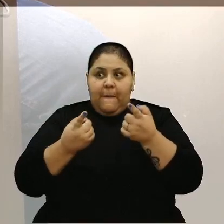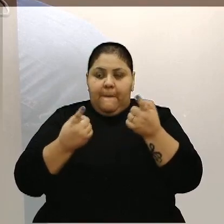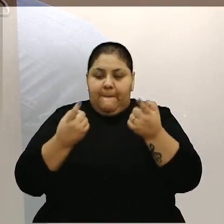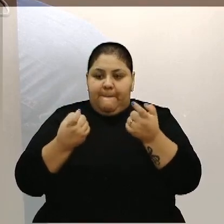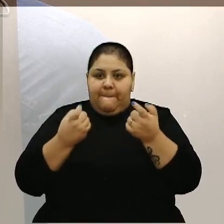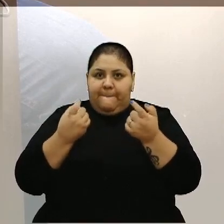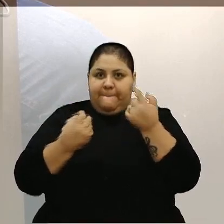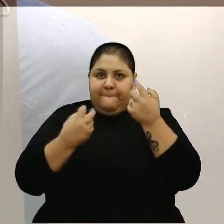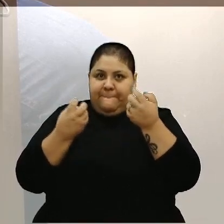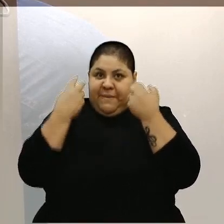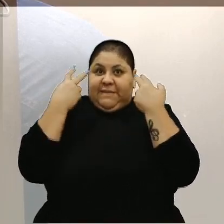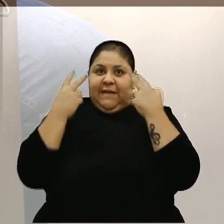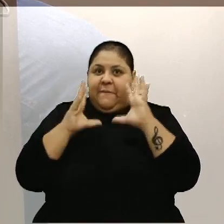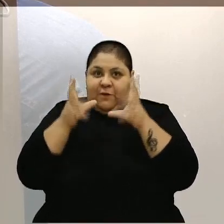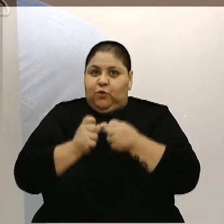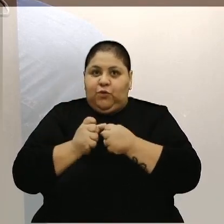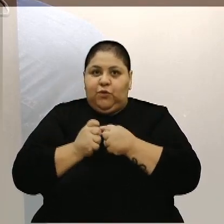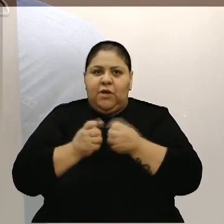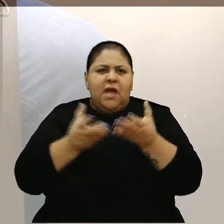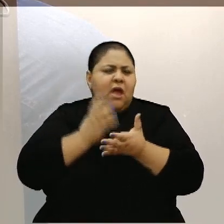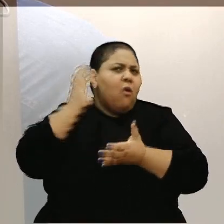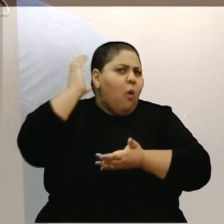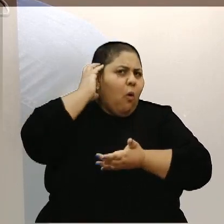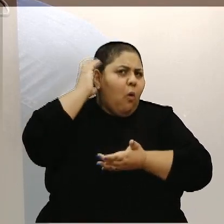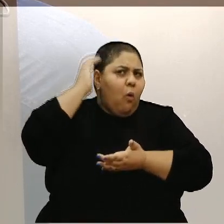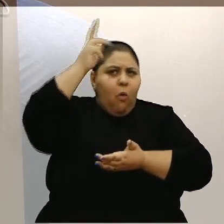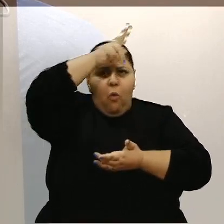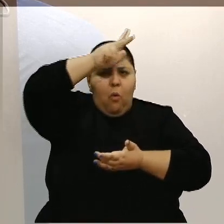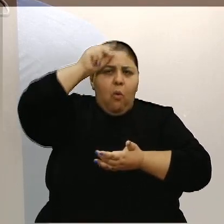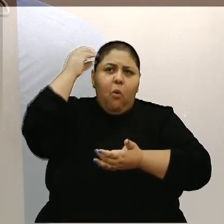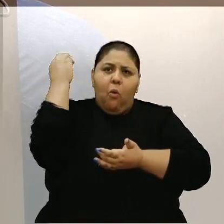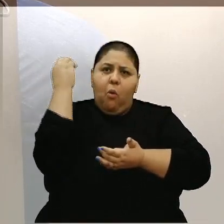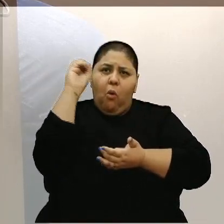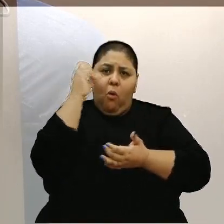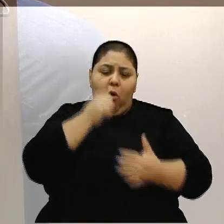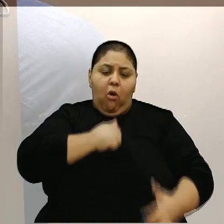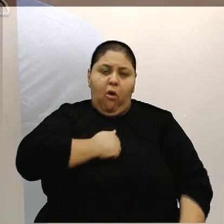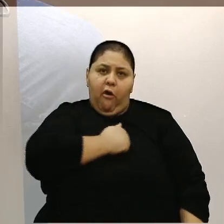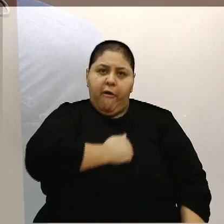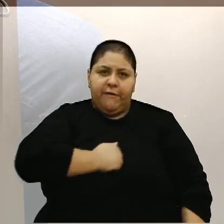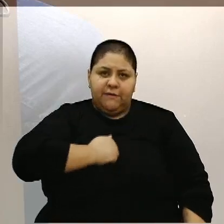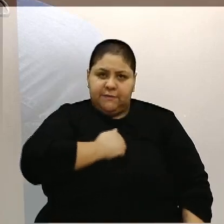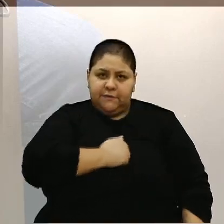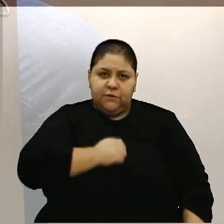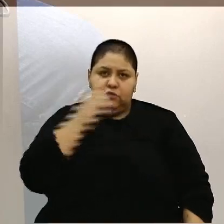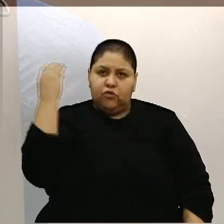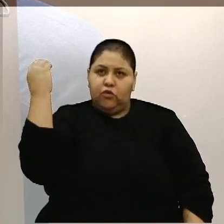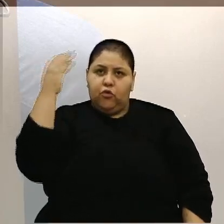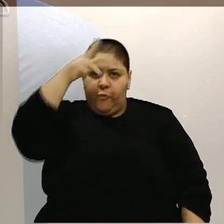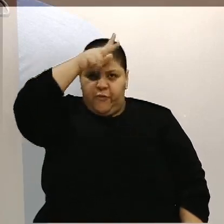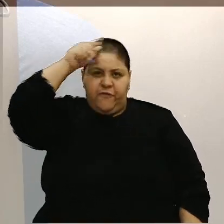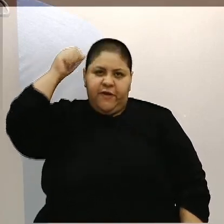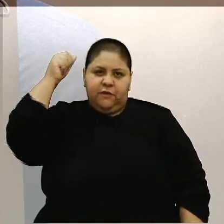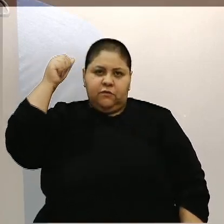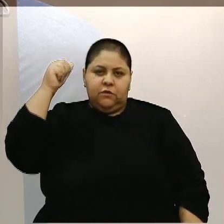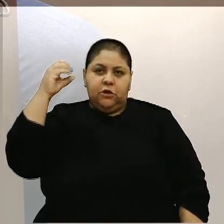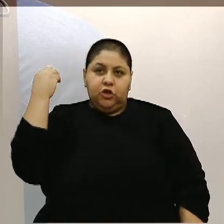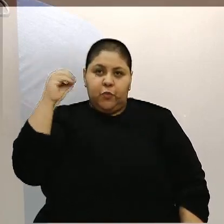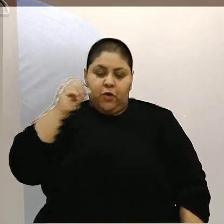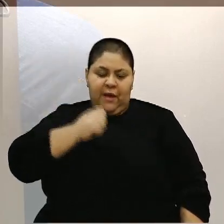há poucos dias a Gaúcha, o prefeito de Porto Alegre, Sebastião Melo, falando sobre isso, porque ele foi